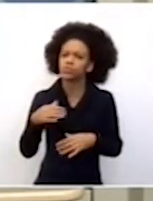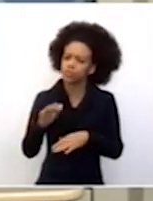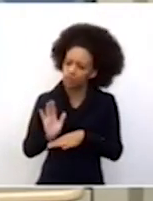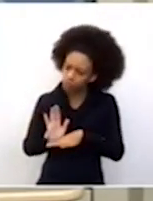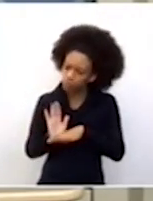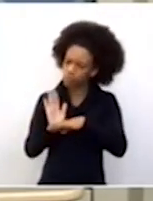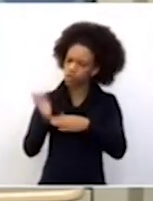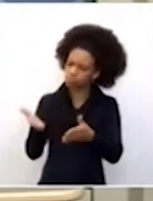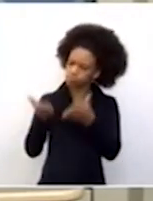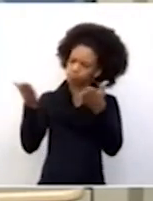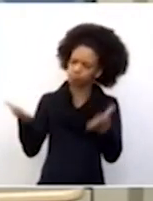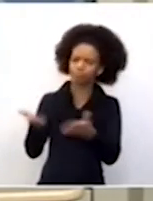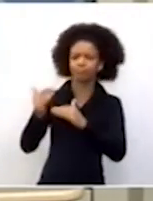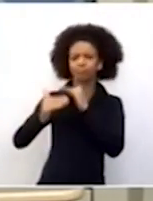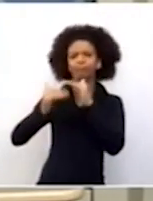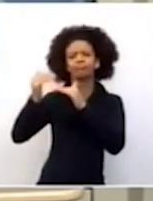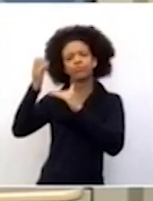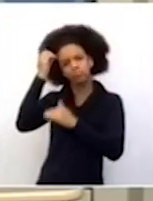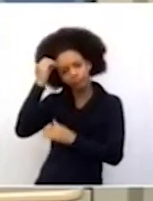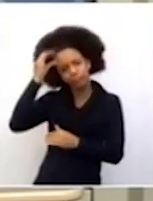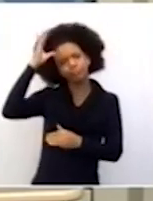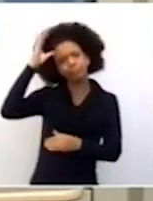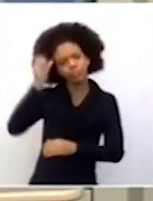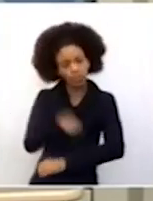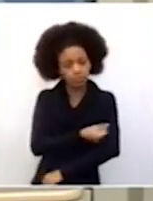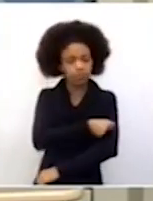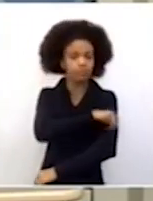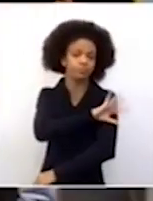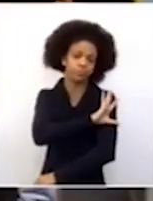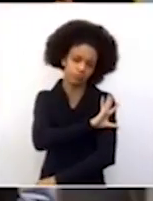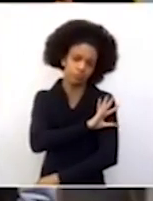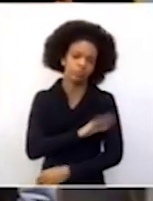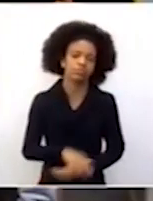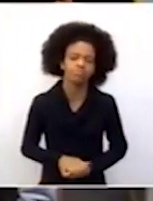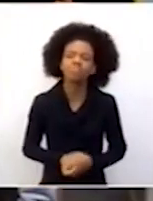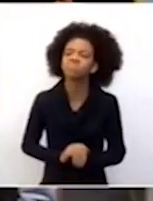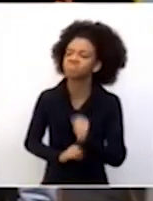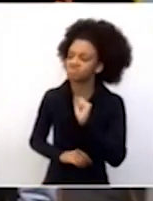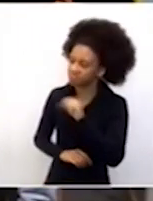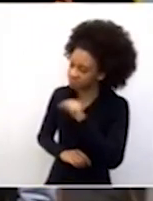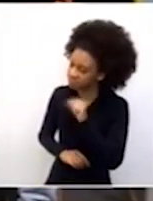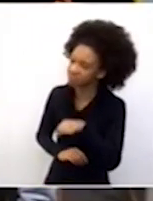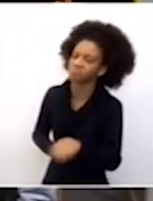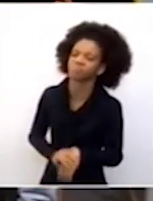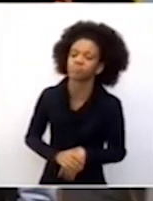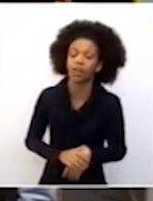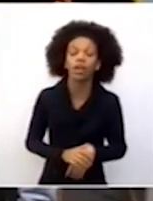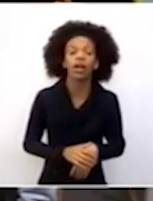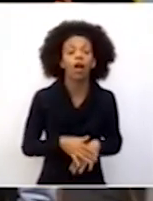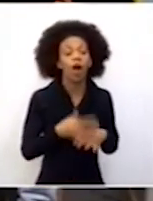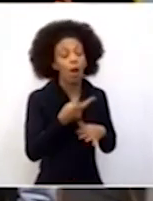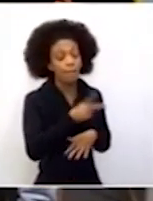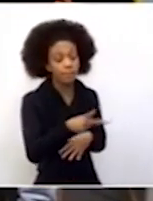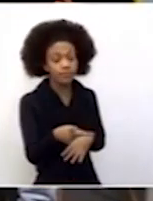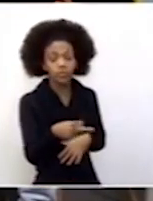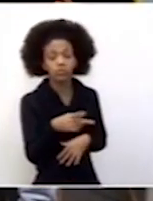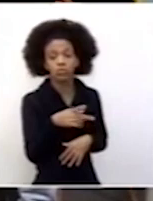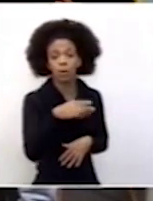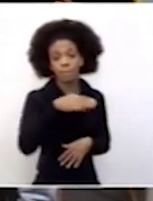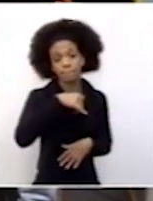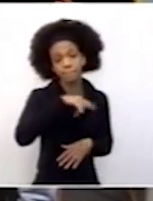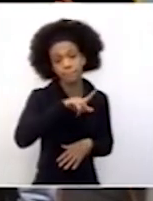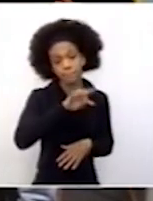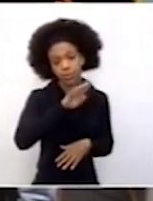processo de ensino, aprendizagem das crianças dos anos iniciais. Não é, professora Denise? Sim. Olha, o professor Milton, continuando nessa questão